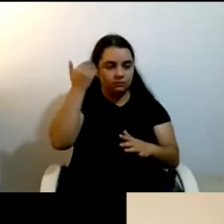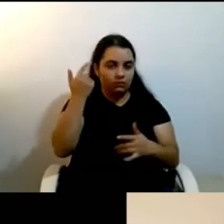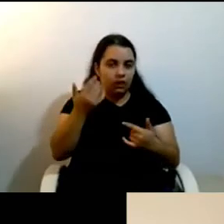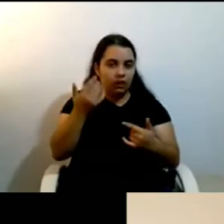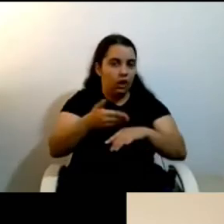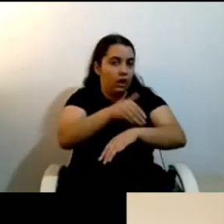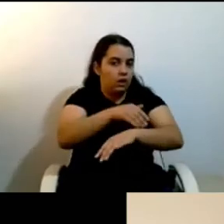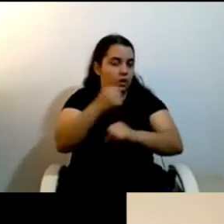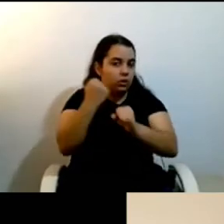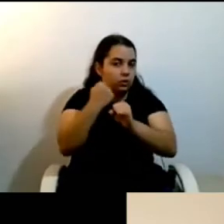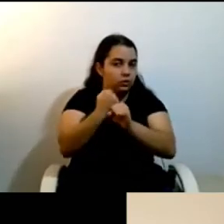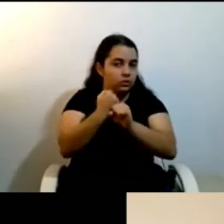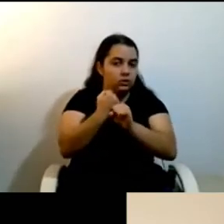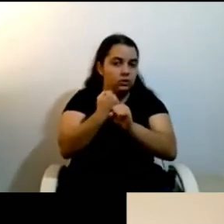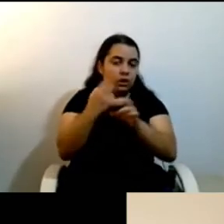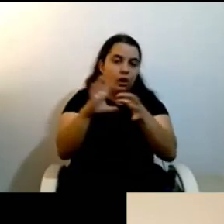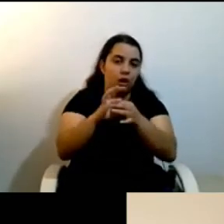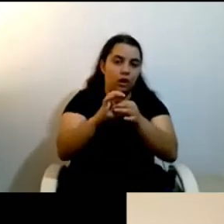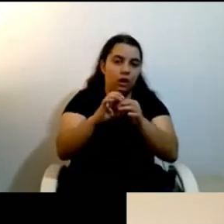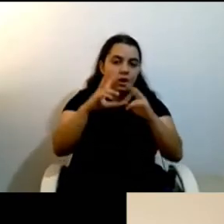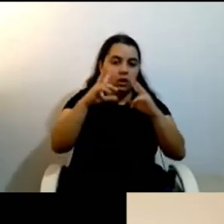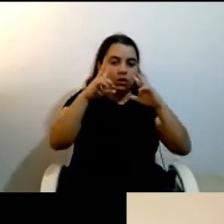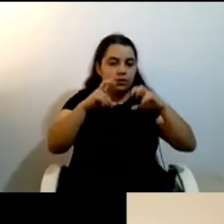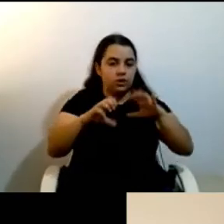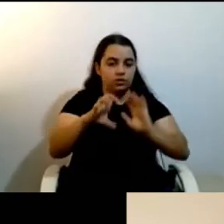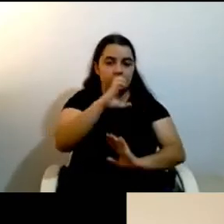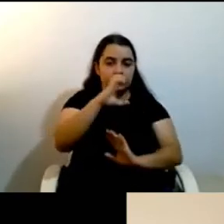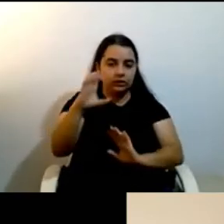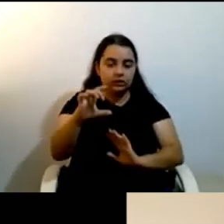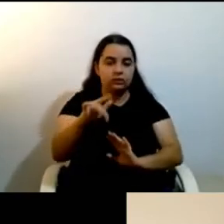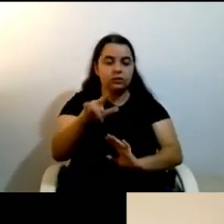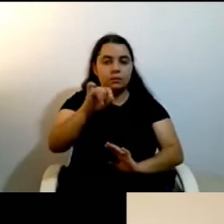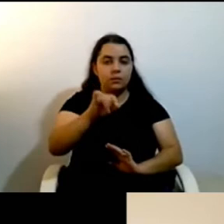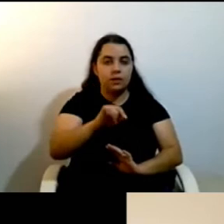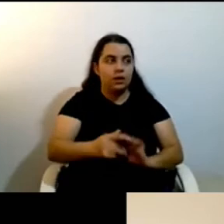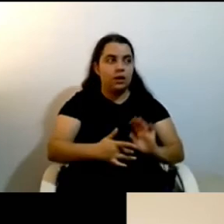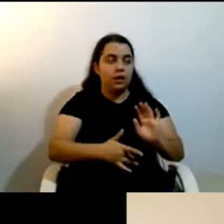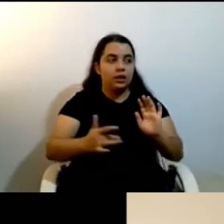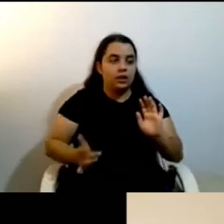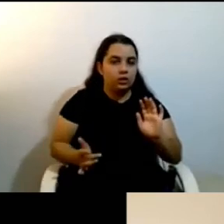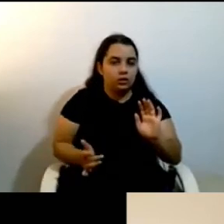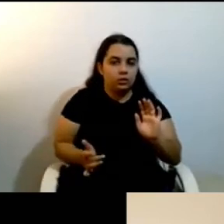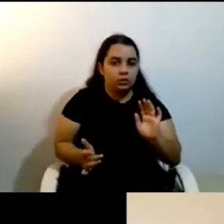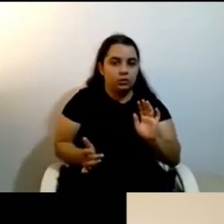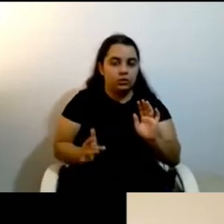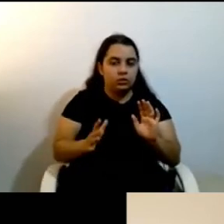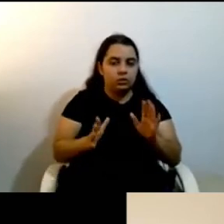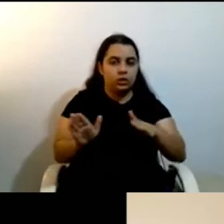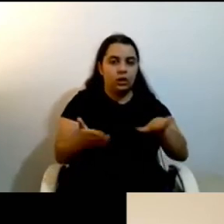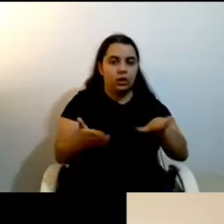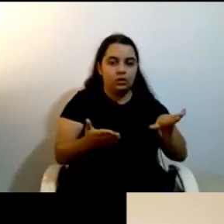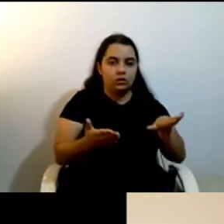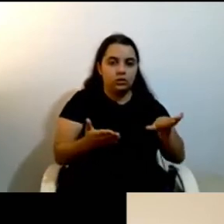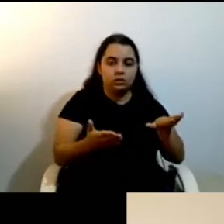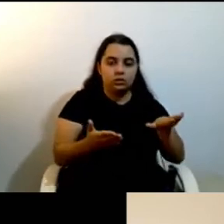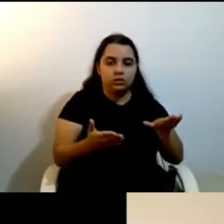como fui na carreira de investigação científica, portanto, fui diretora do Departamento de